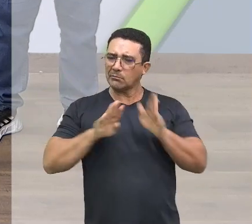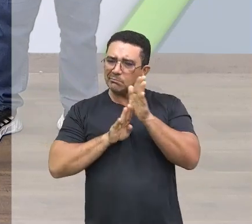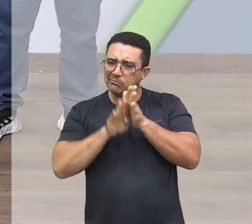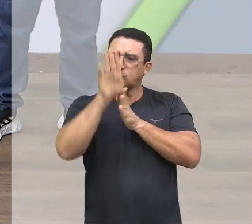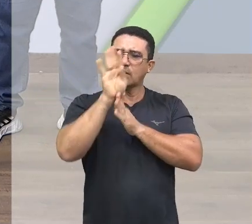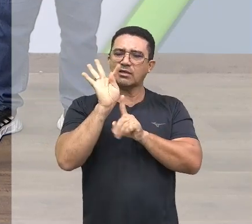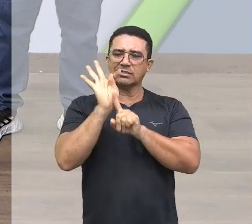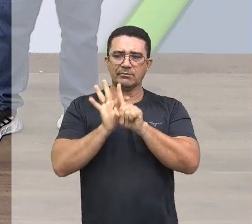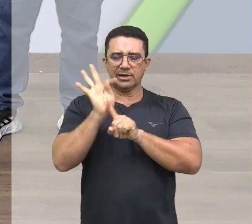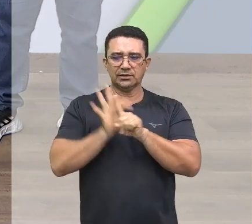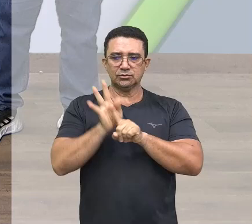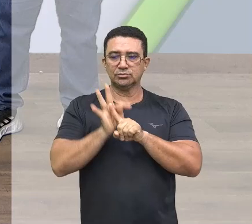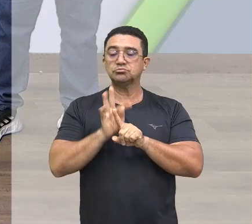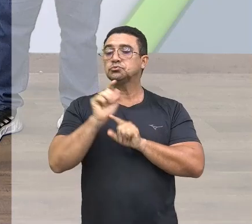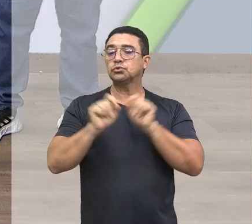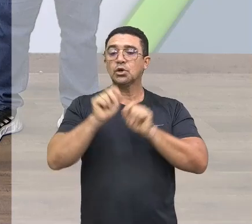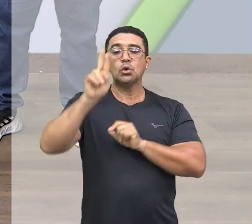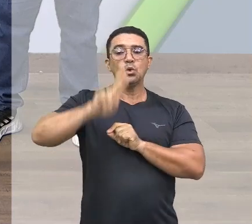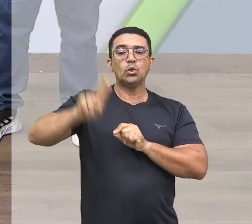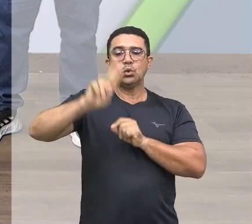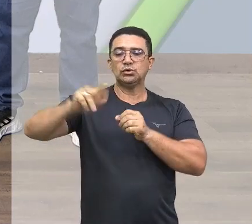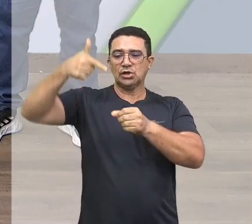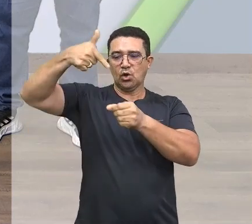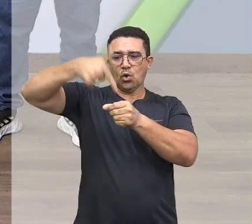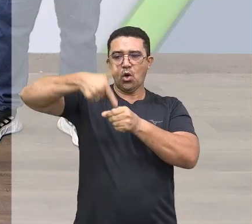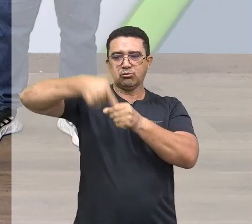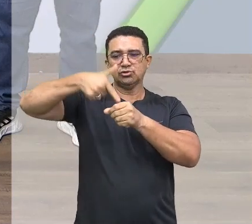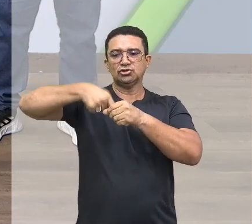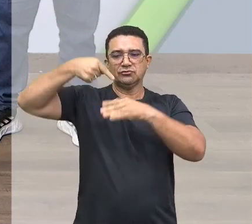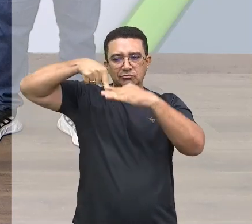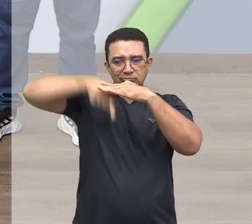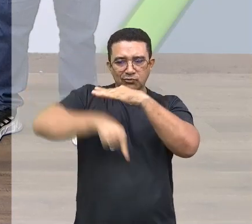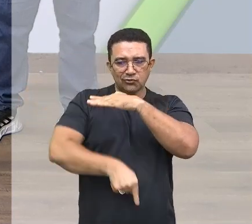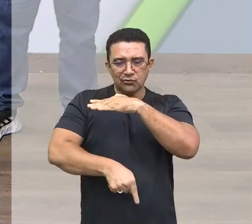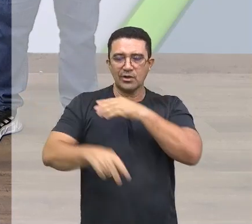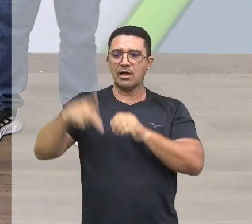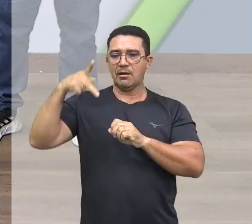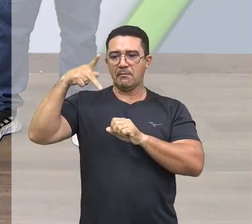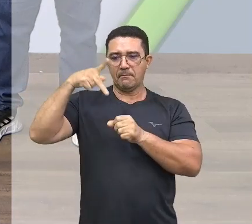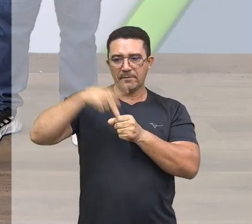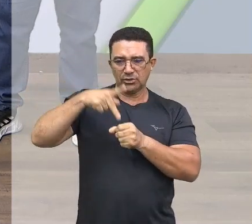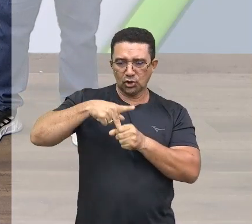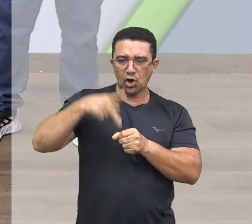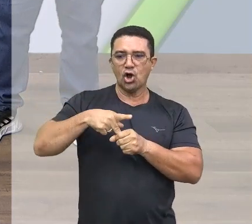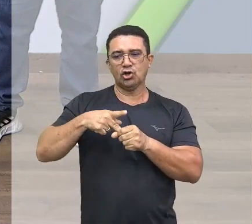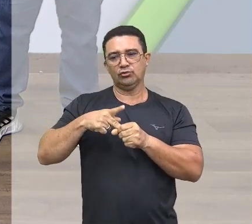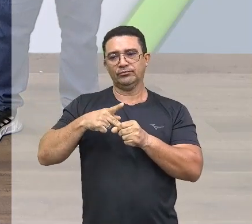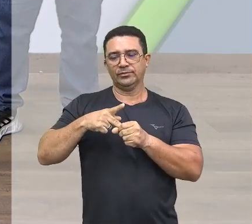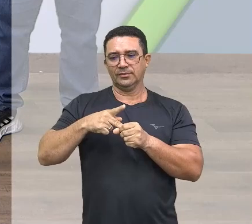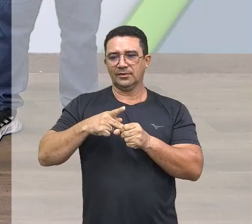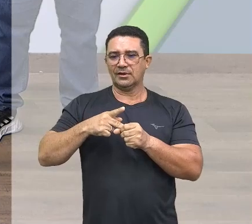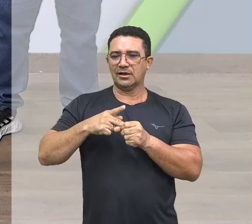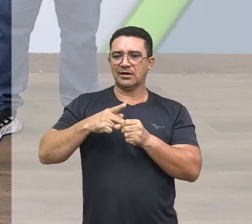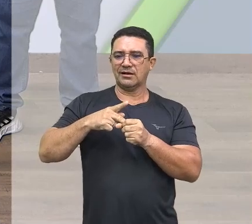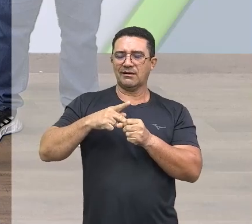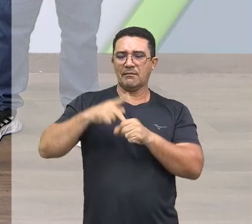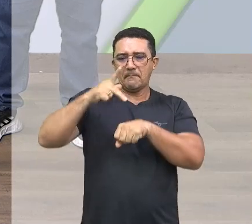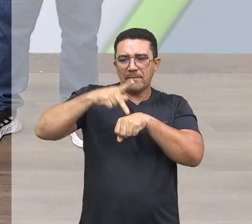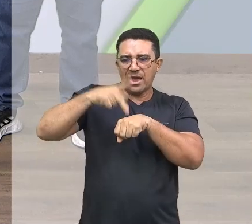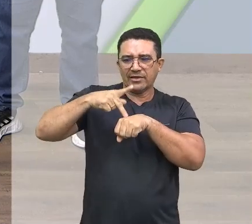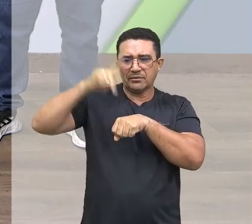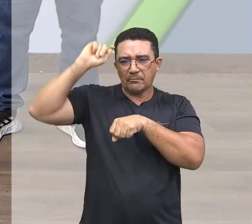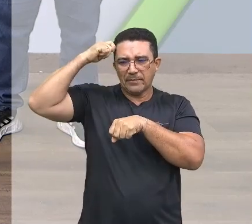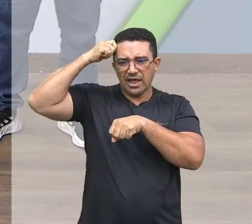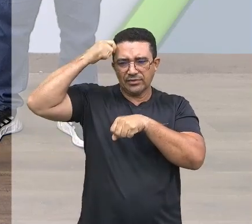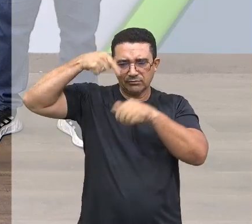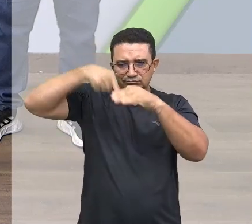mais? Principalmente o uso de combustíveis fósseis, como, por exemplo, o petróleo, o carvão, tá certo? Essas são espécies de